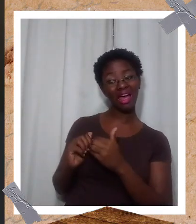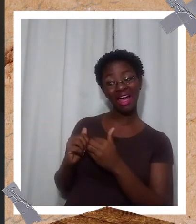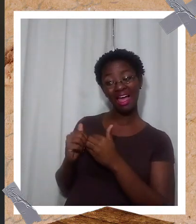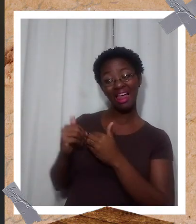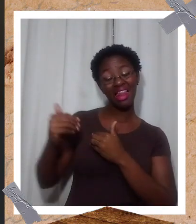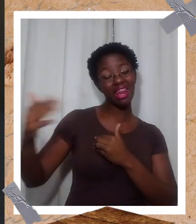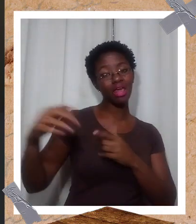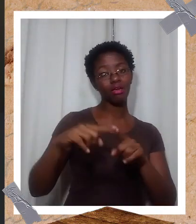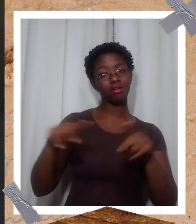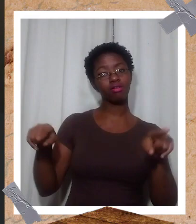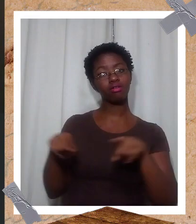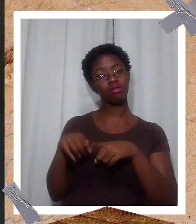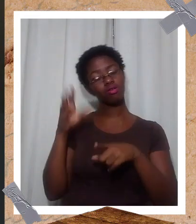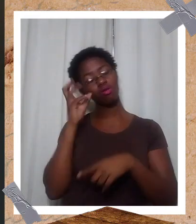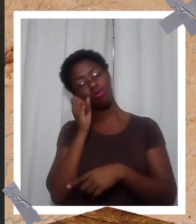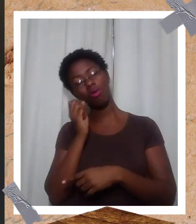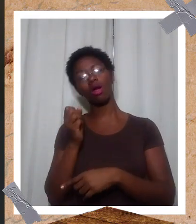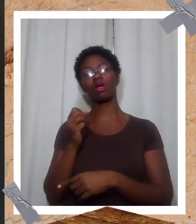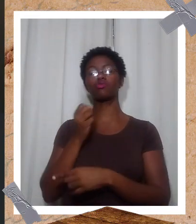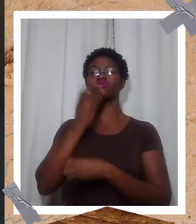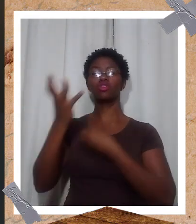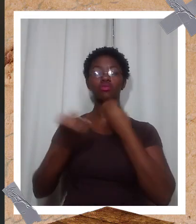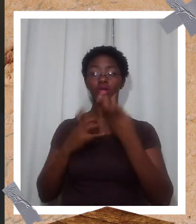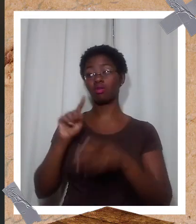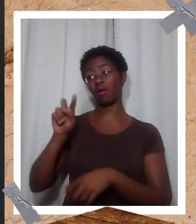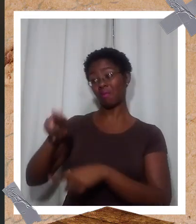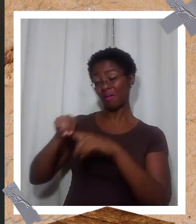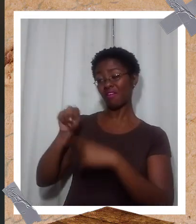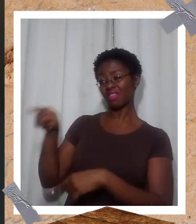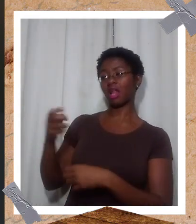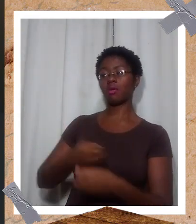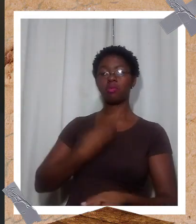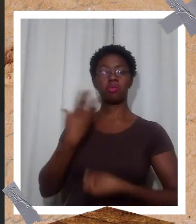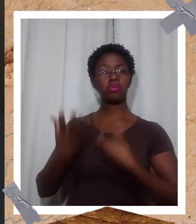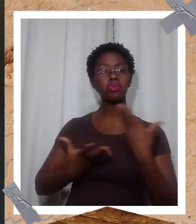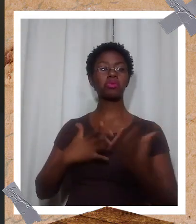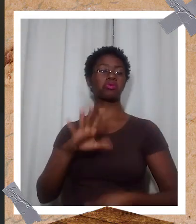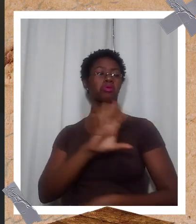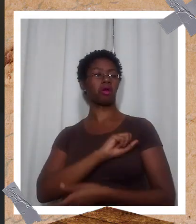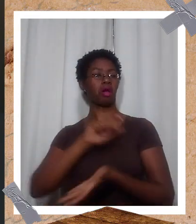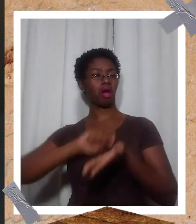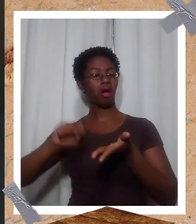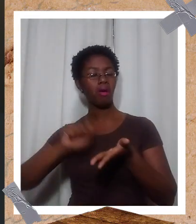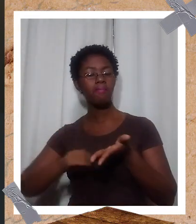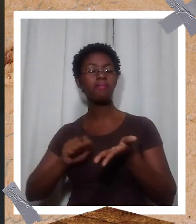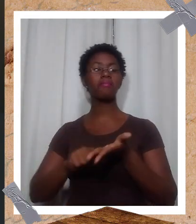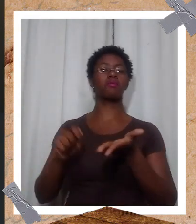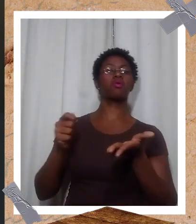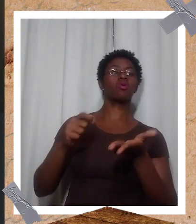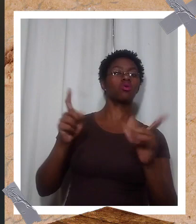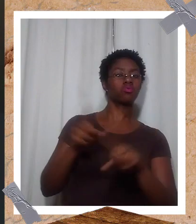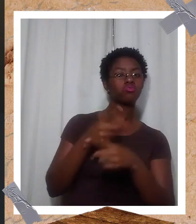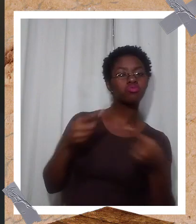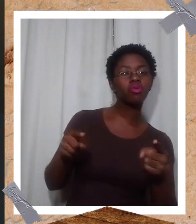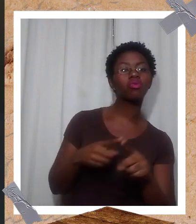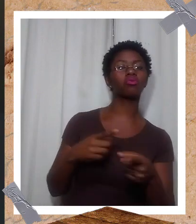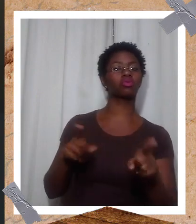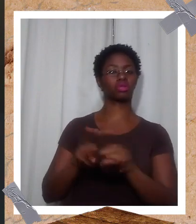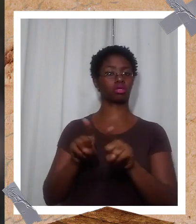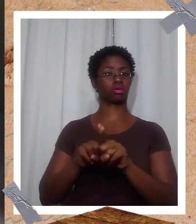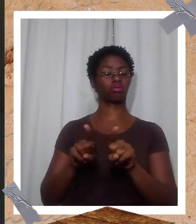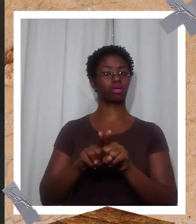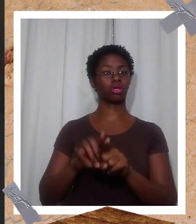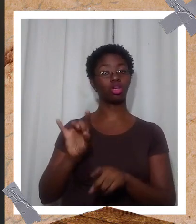né? Carolina é compositora, Carolina é poetisa, Carolina é romancista. Então, o Quarto de Despejo ele